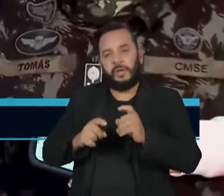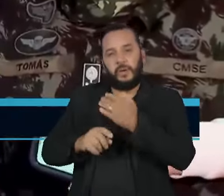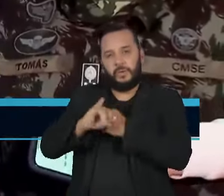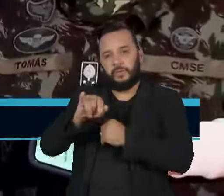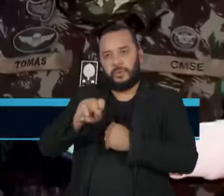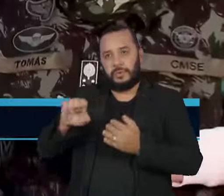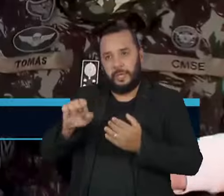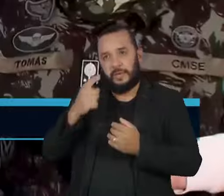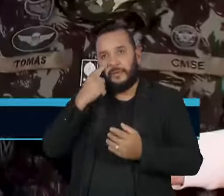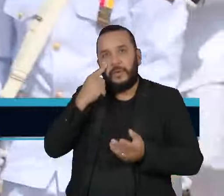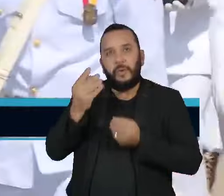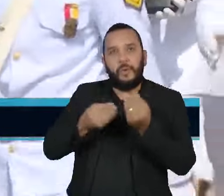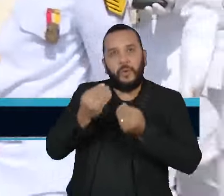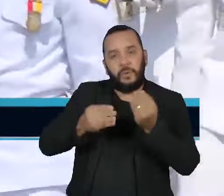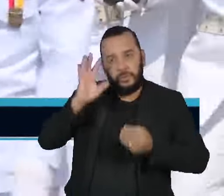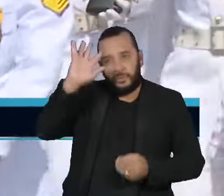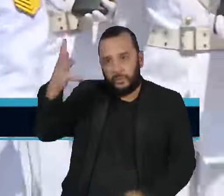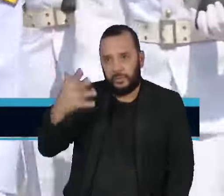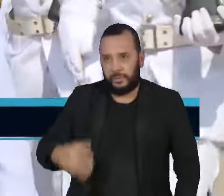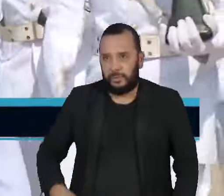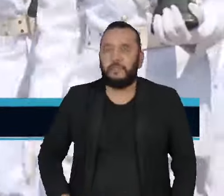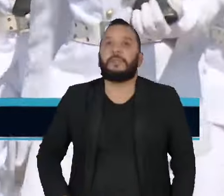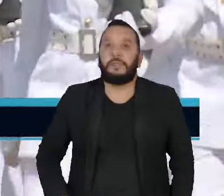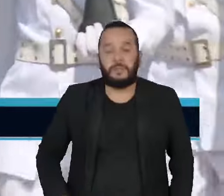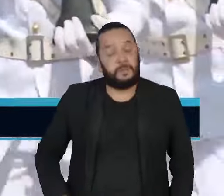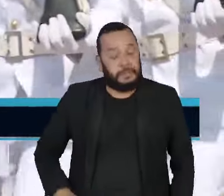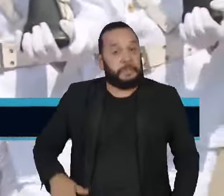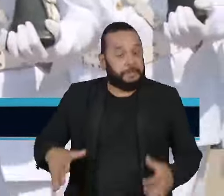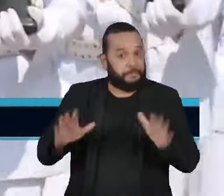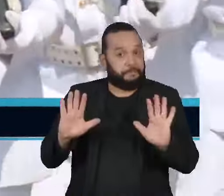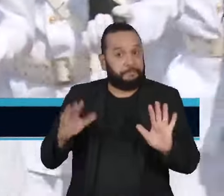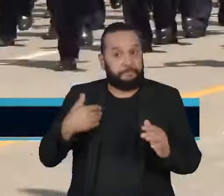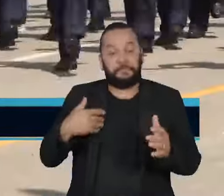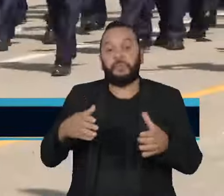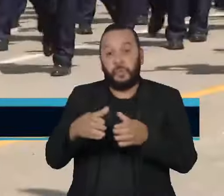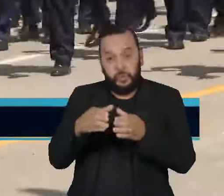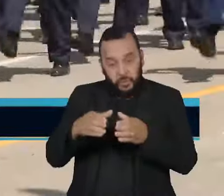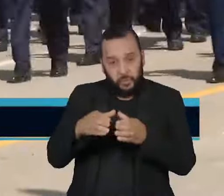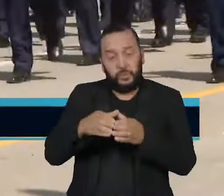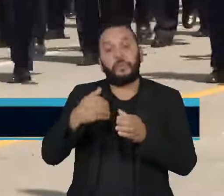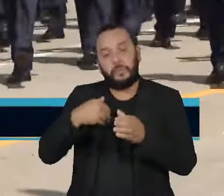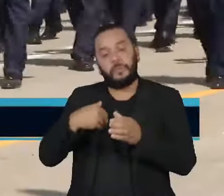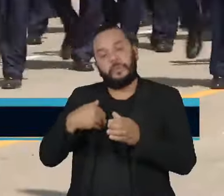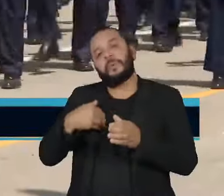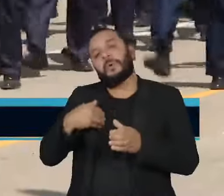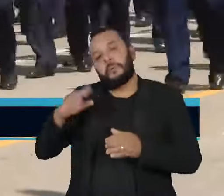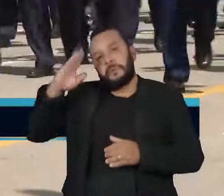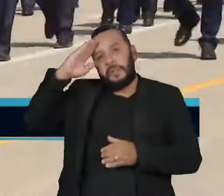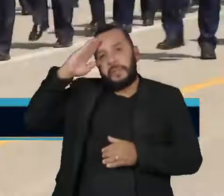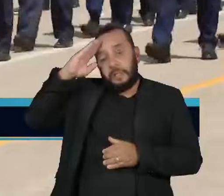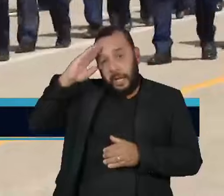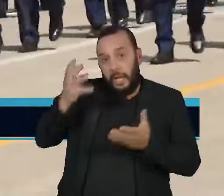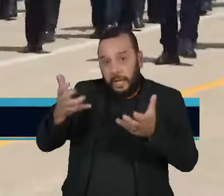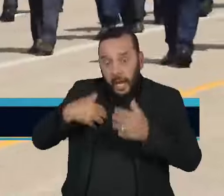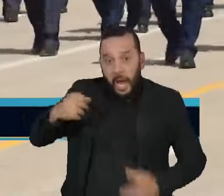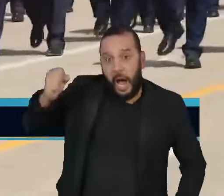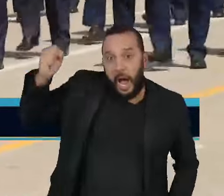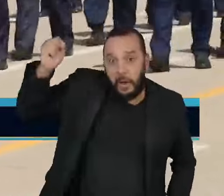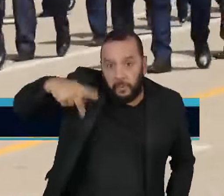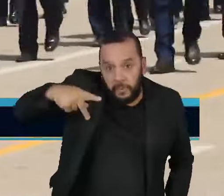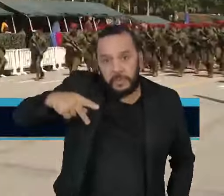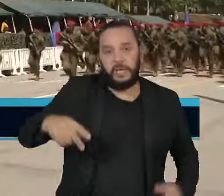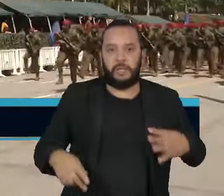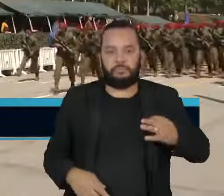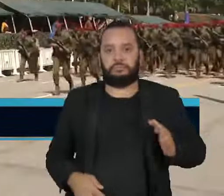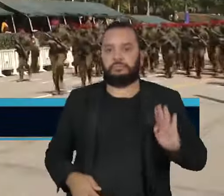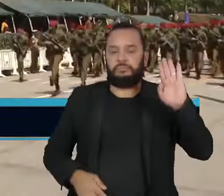uma possível solução. Incluir no texto que os militares que decidam ir para a reserva para disputar cargos eletivos possam manter a